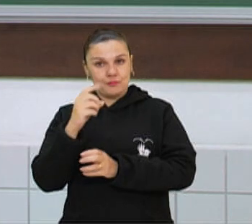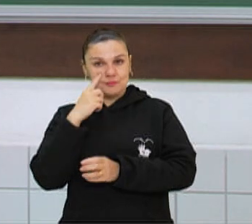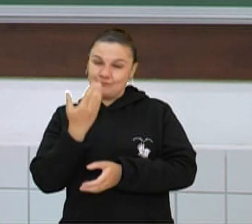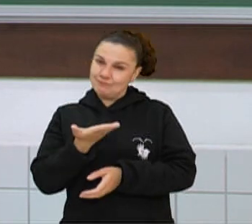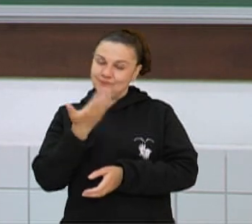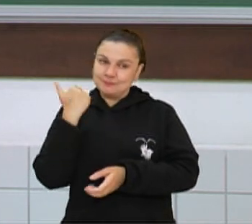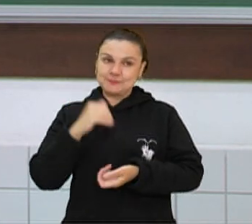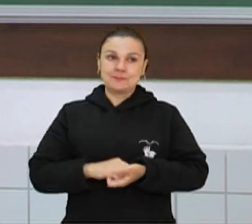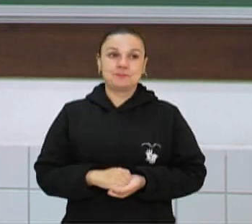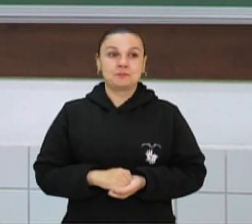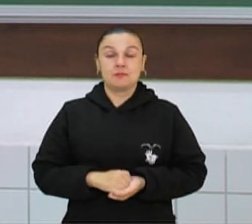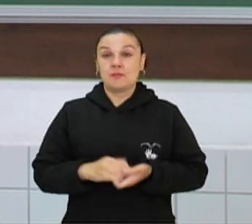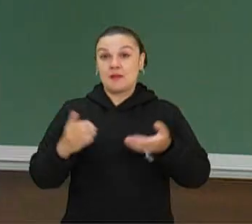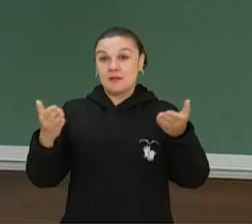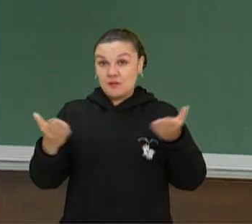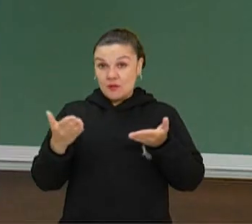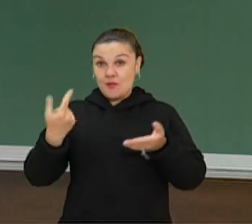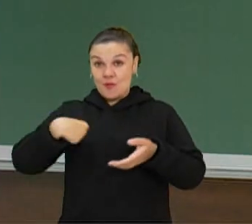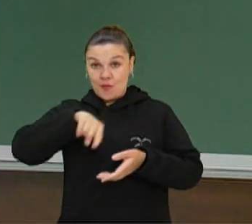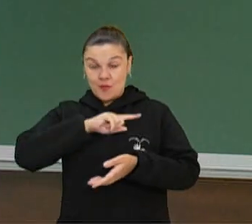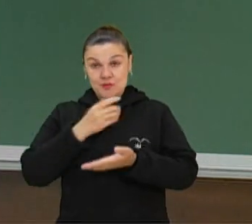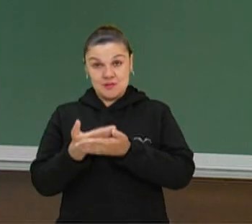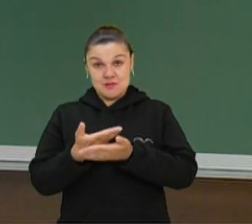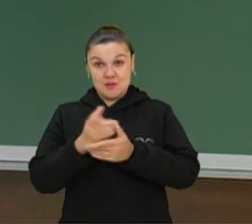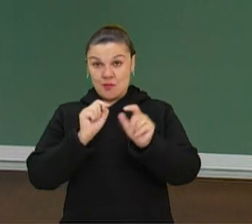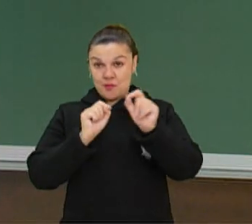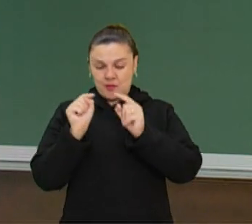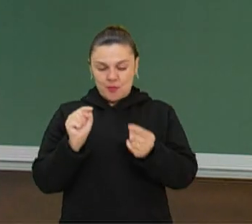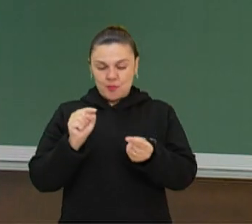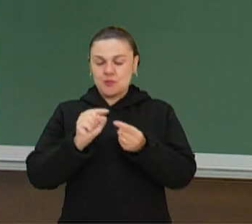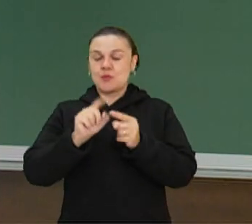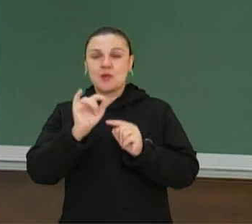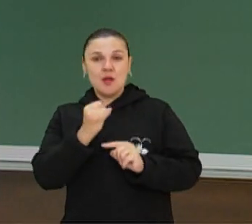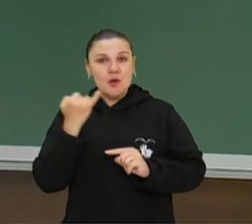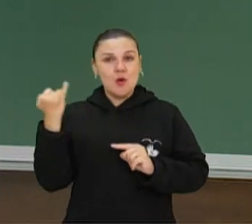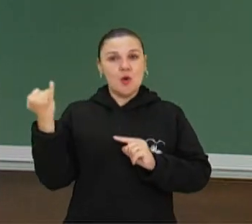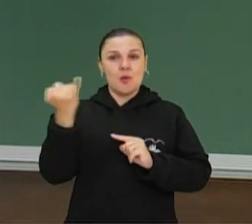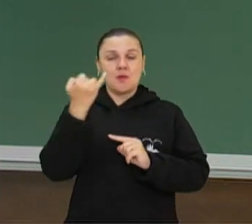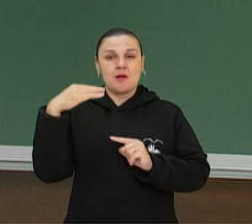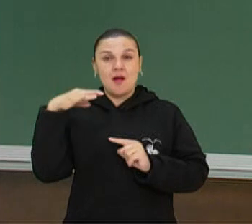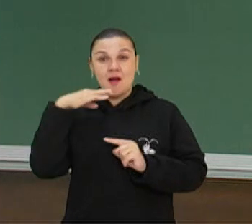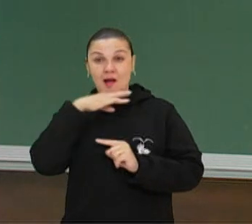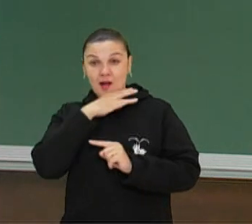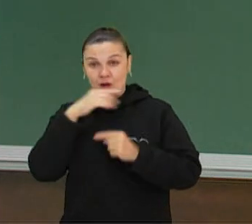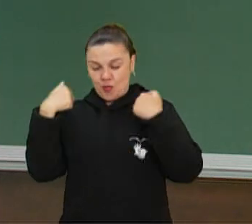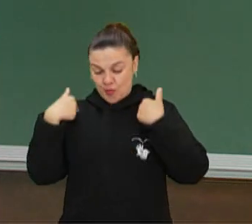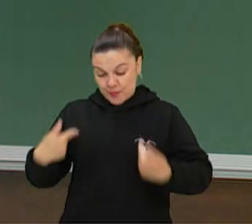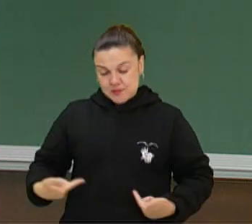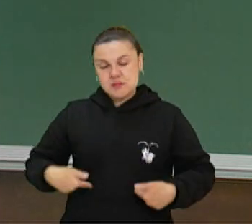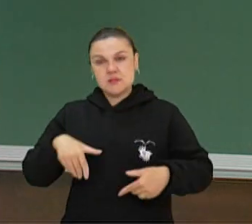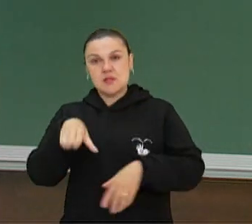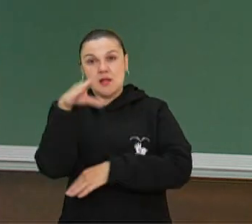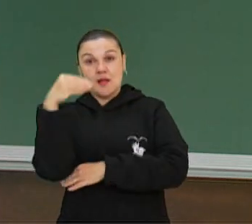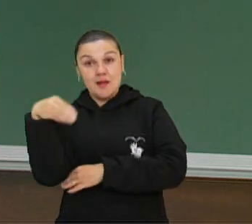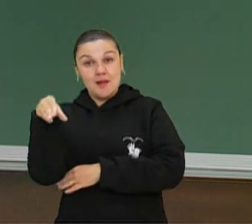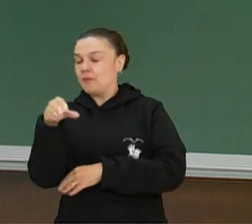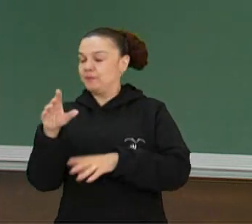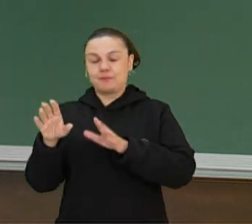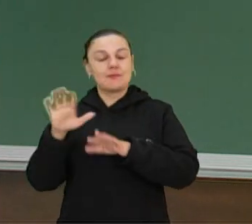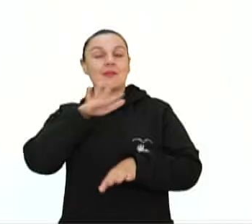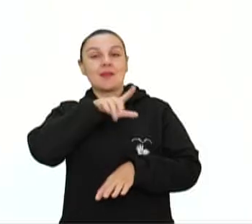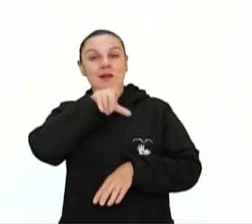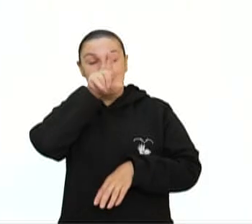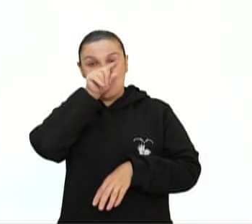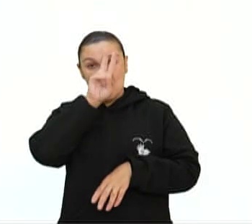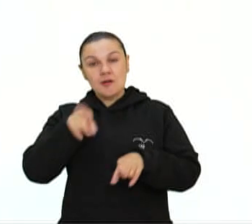continuar? Na aula de hoje, nós vamos acompanhar a importância da endotermia em aves e mamíferos, já que a gente está falando do segundo grupo de cordados